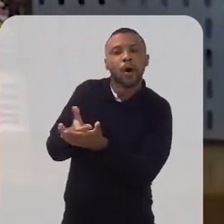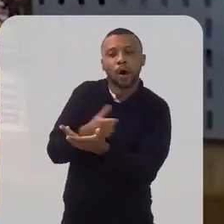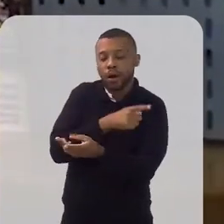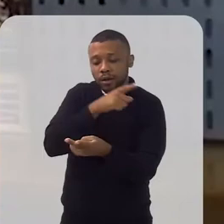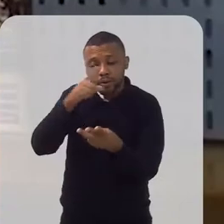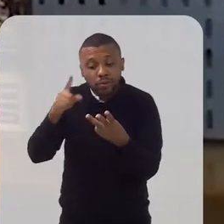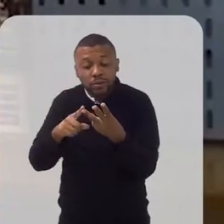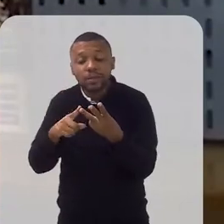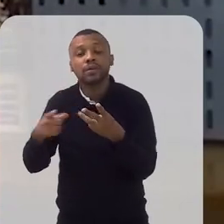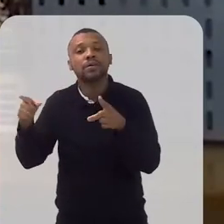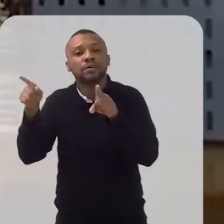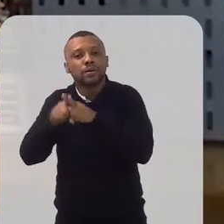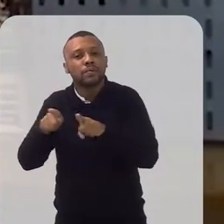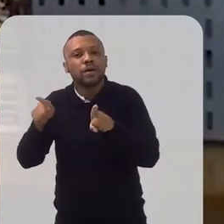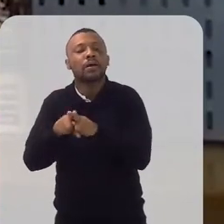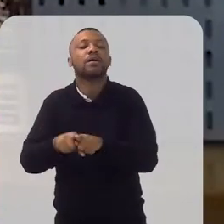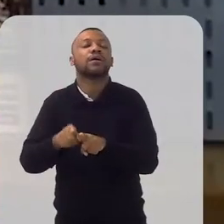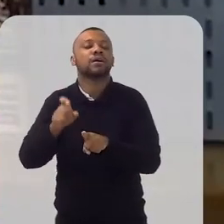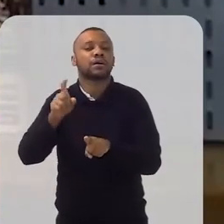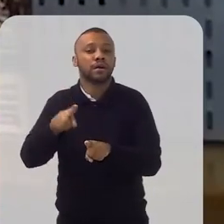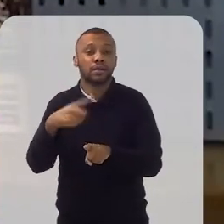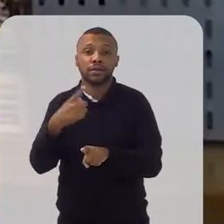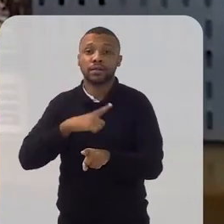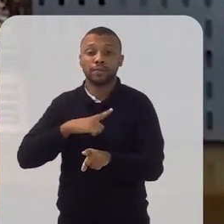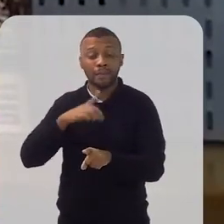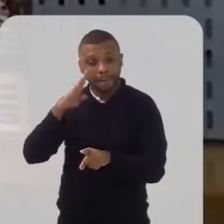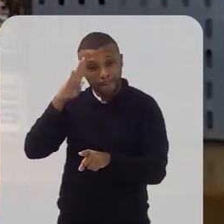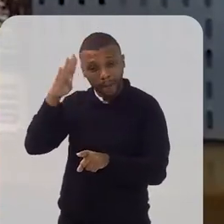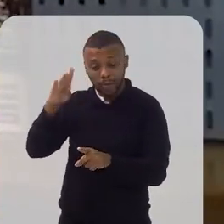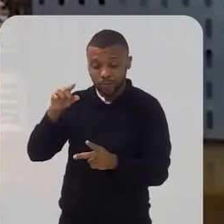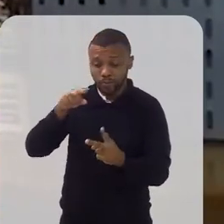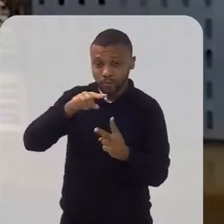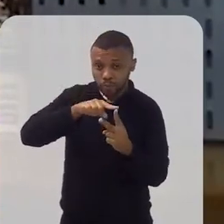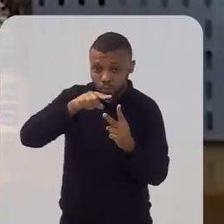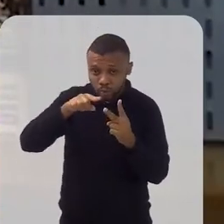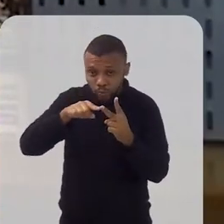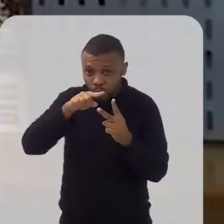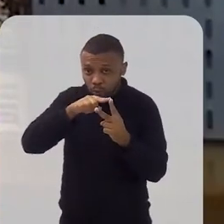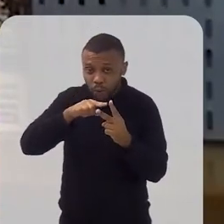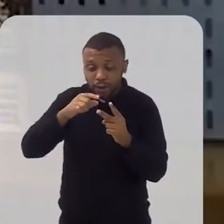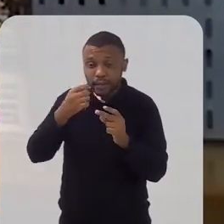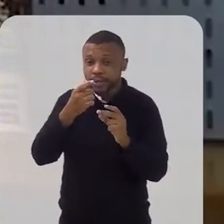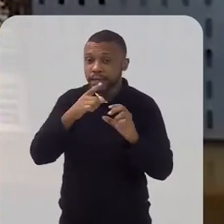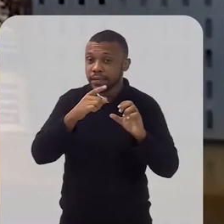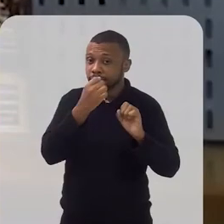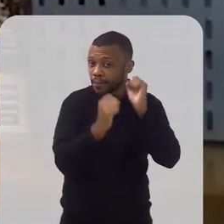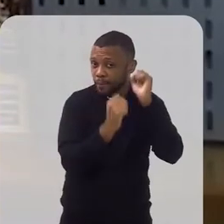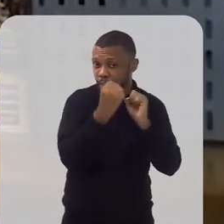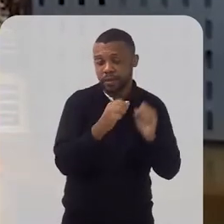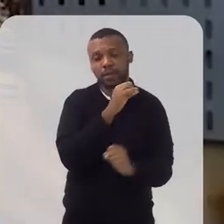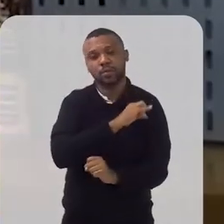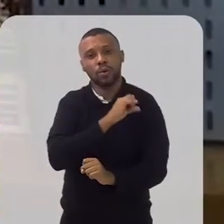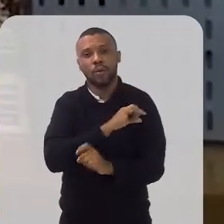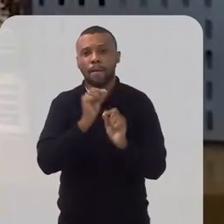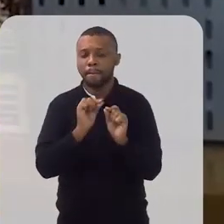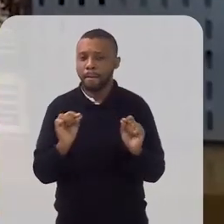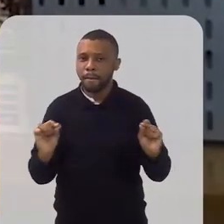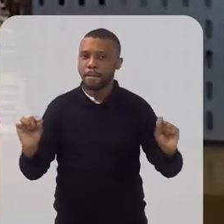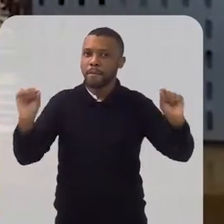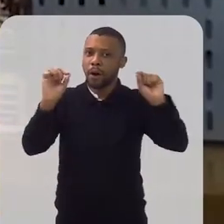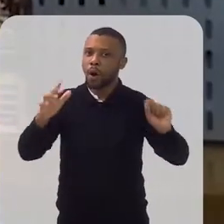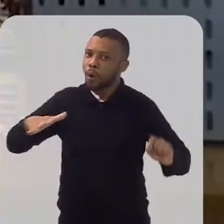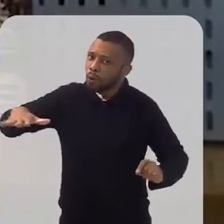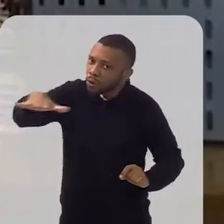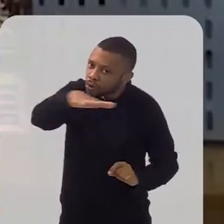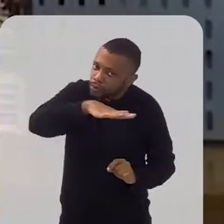passo três também, Geisa, nós temos duas grandes empresas no Rio, especialmente no Norte Fluminense, né, que é um espaço que está